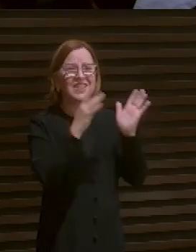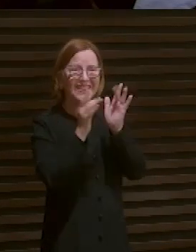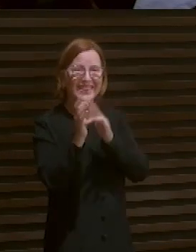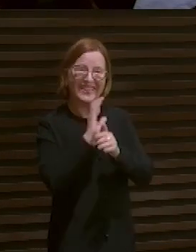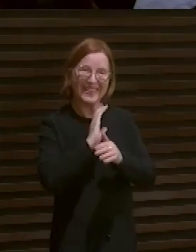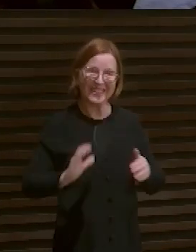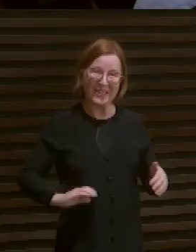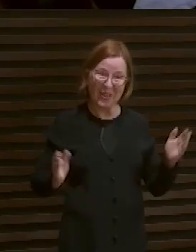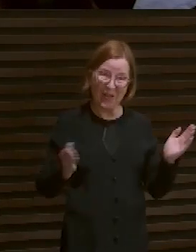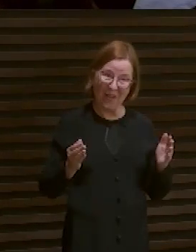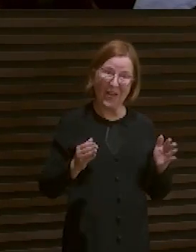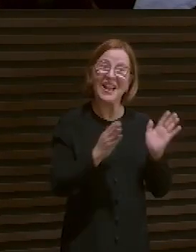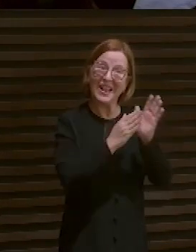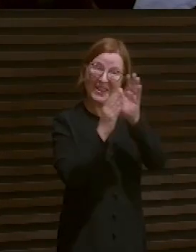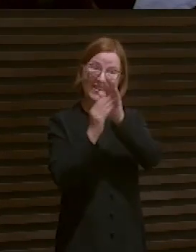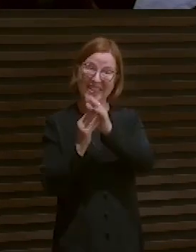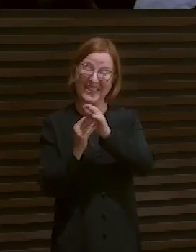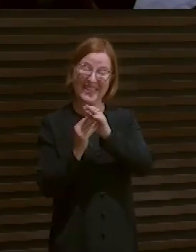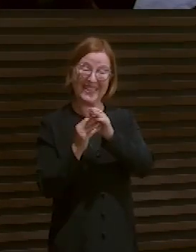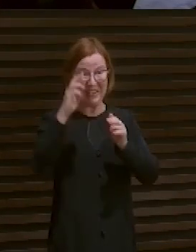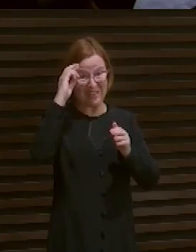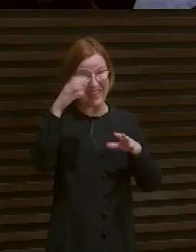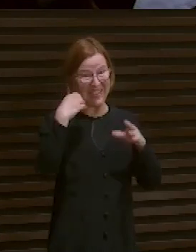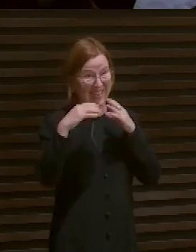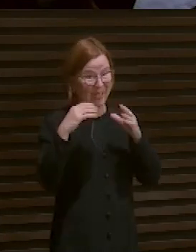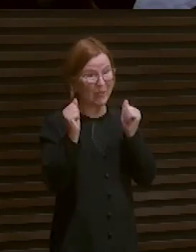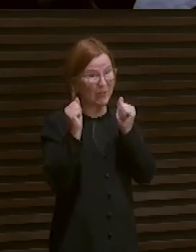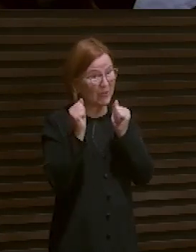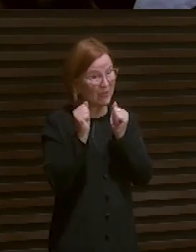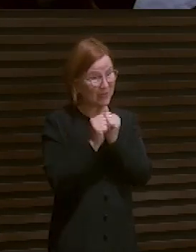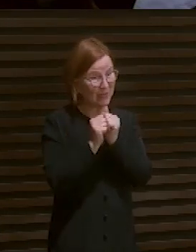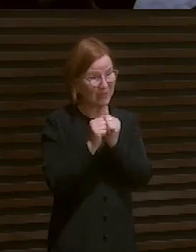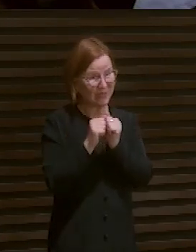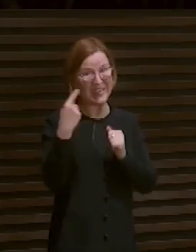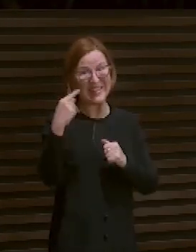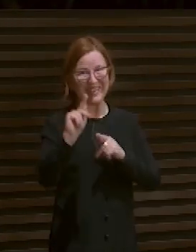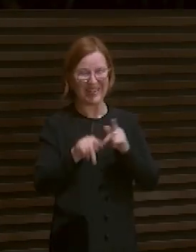louvores? Ele cantou, ele disse que vai cantar louvores no meio do seu povo.